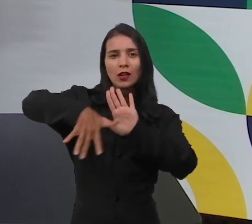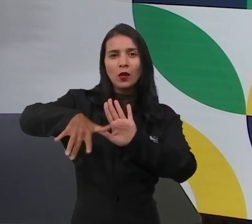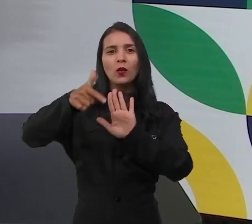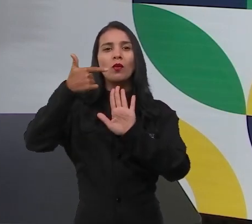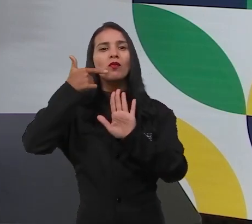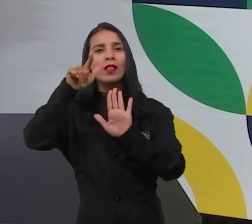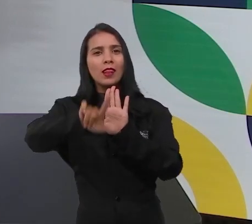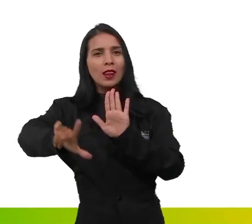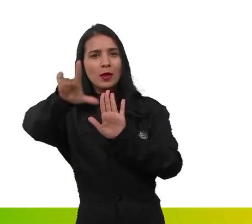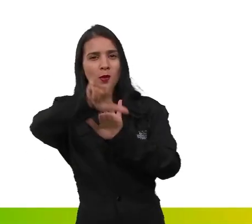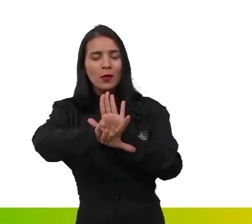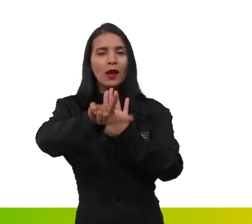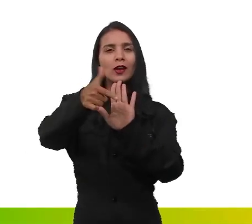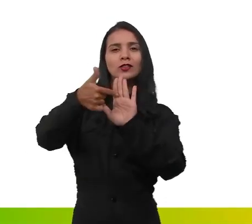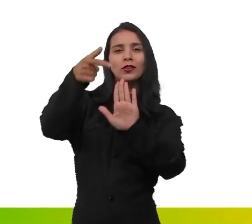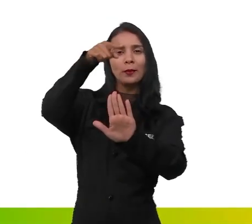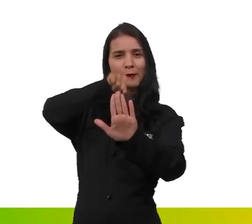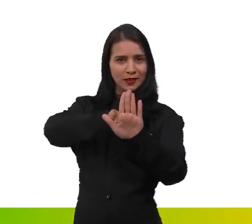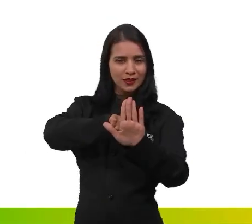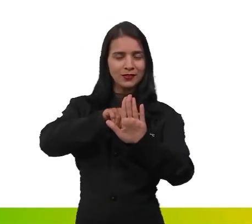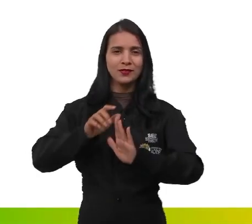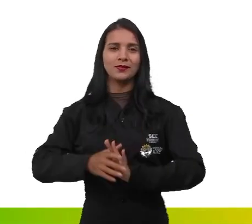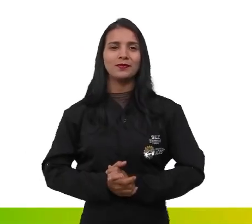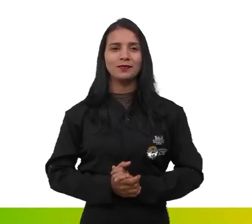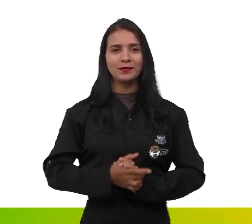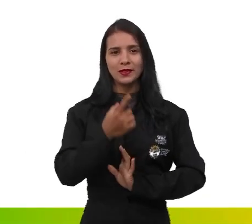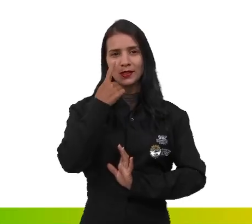Então, vamos lá, slide na tela, vamos iniciar aqui.